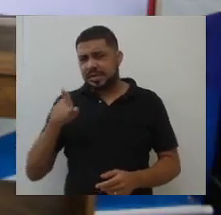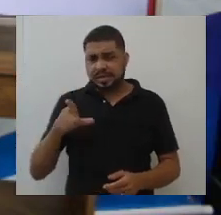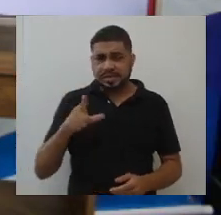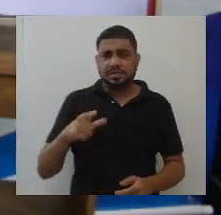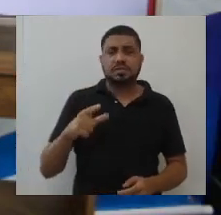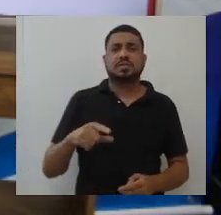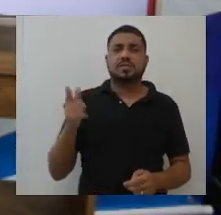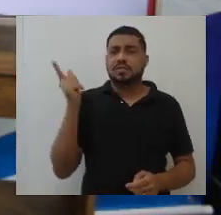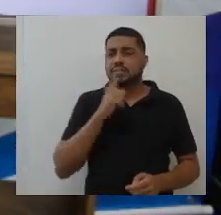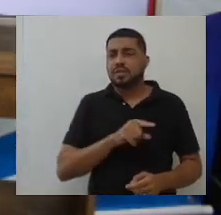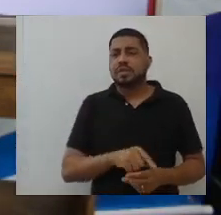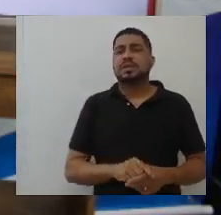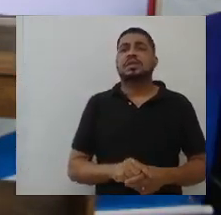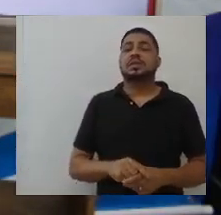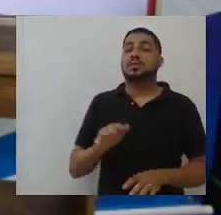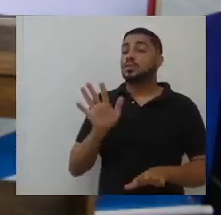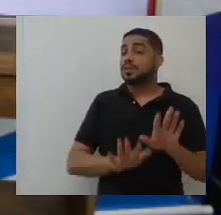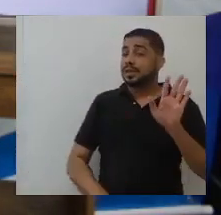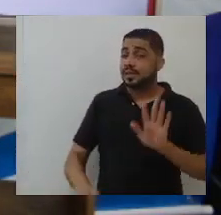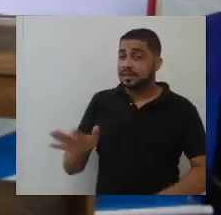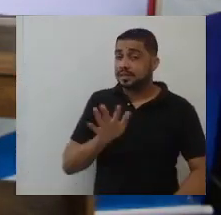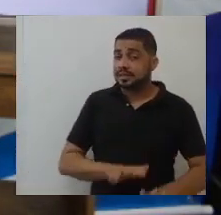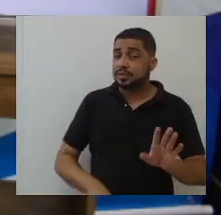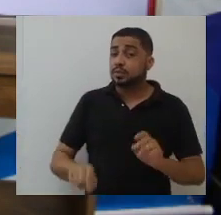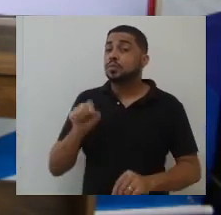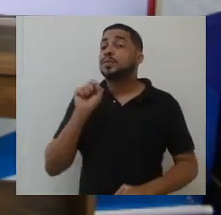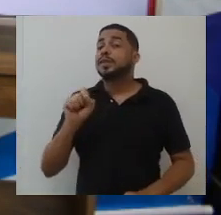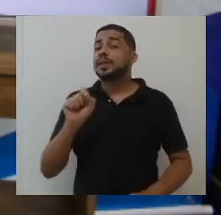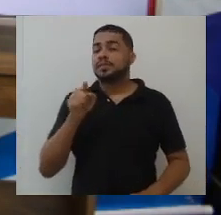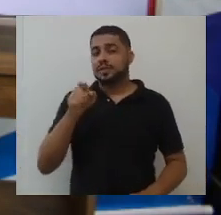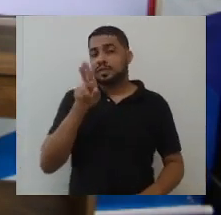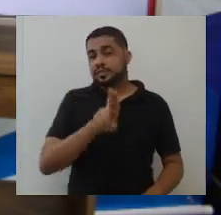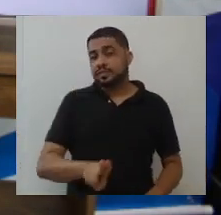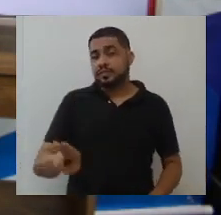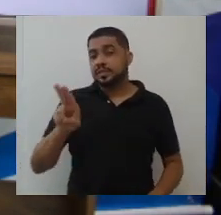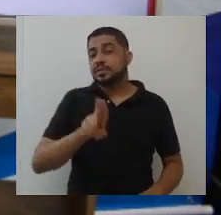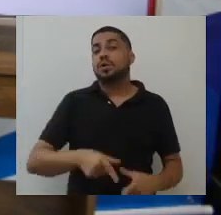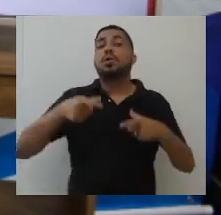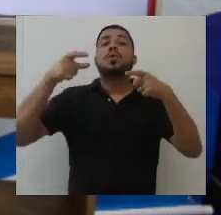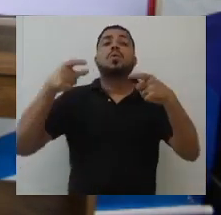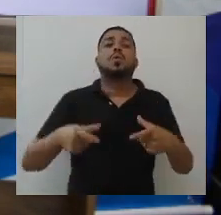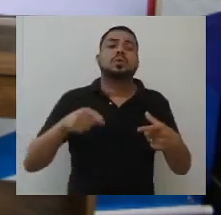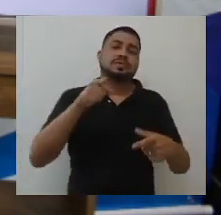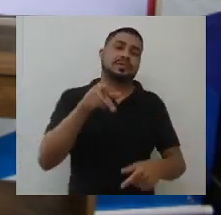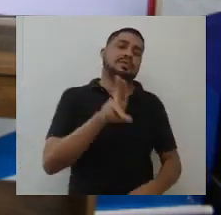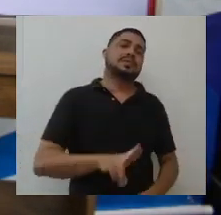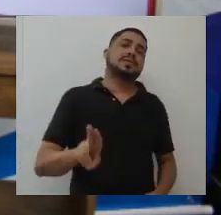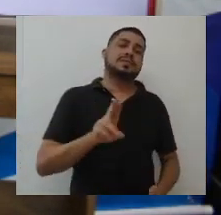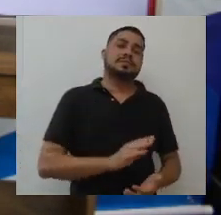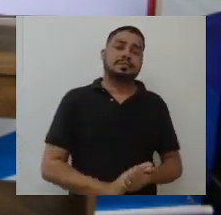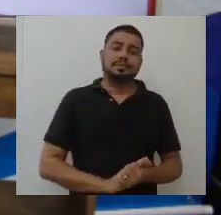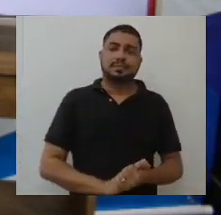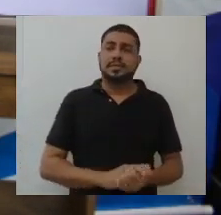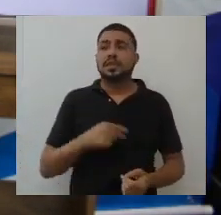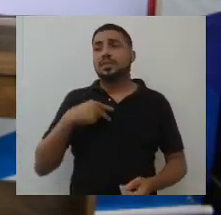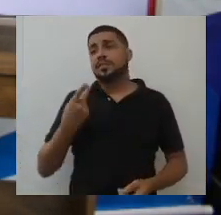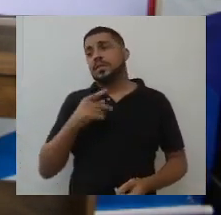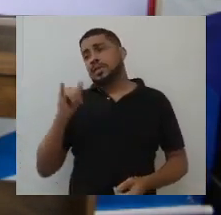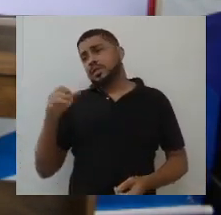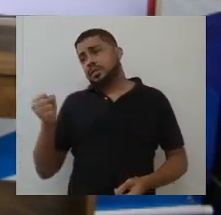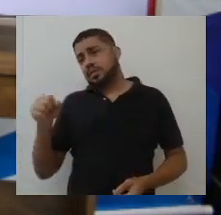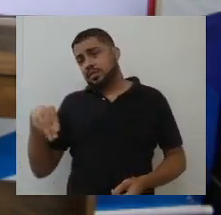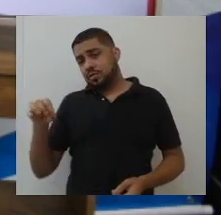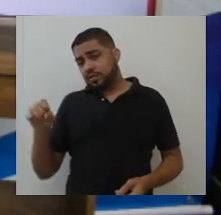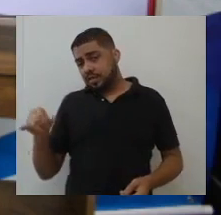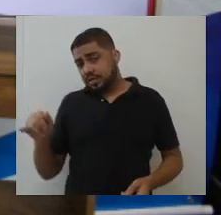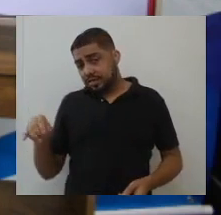tá? Então, bastante cuidado com quem você vai utilizar e onde você vai utilizar. Quando eu digo it's not